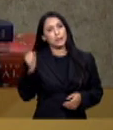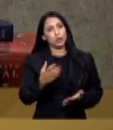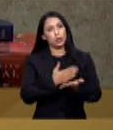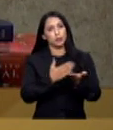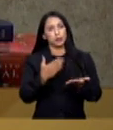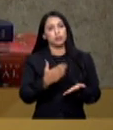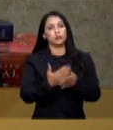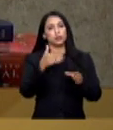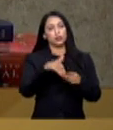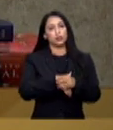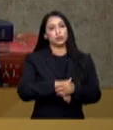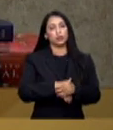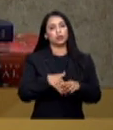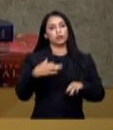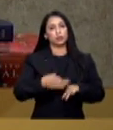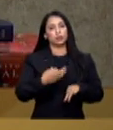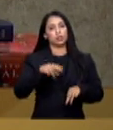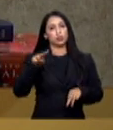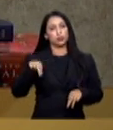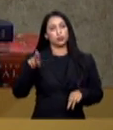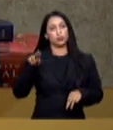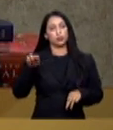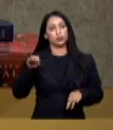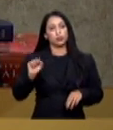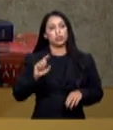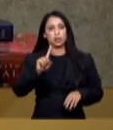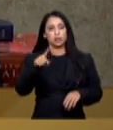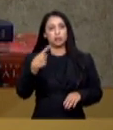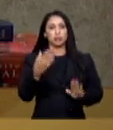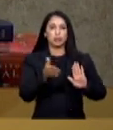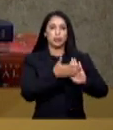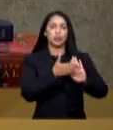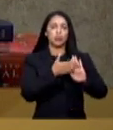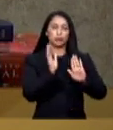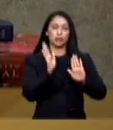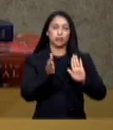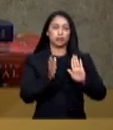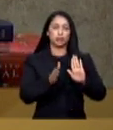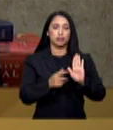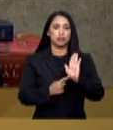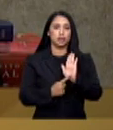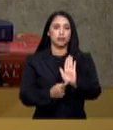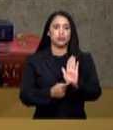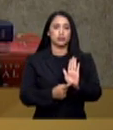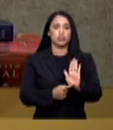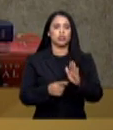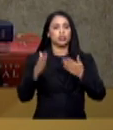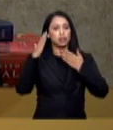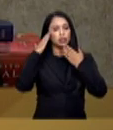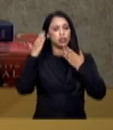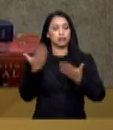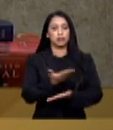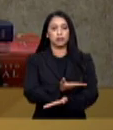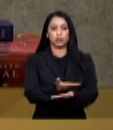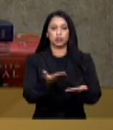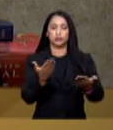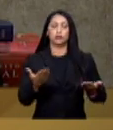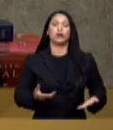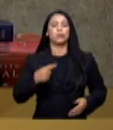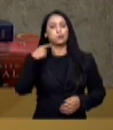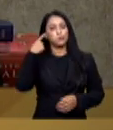do ministro Nunes Marques e depois seguimos a pauta publicada. Agradeço a colaboração de todos os colegas,